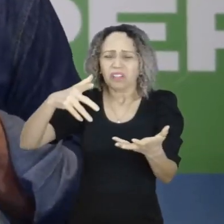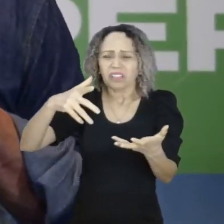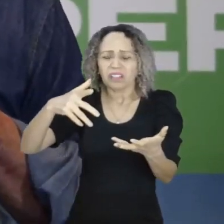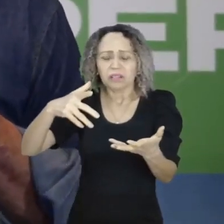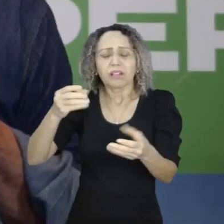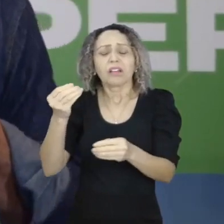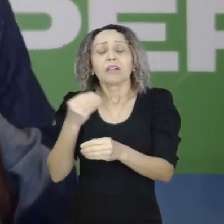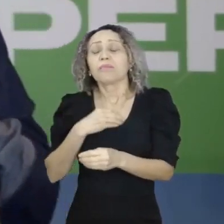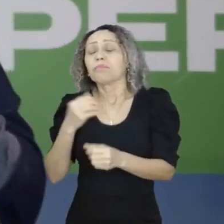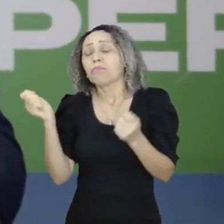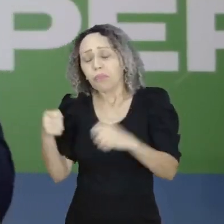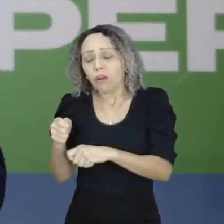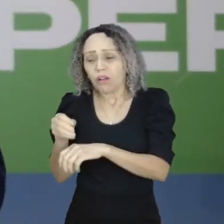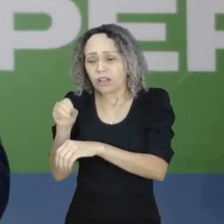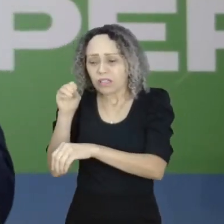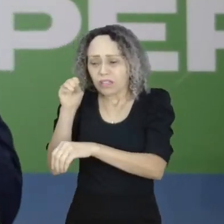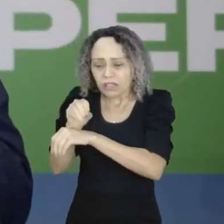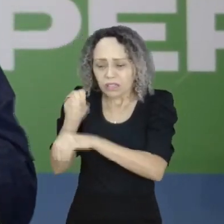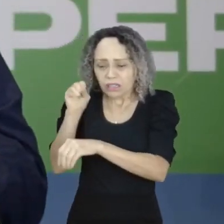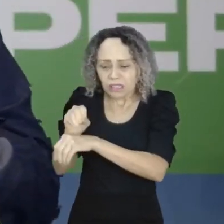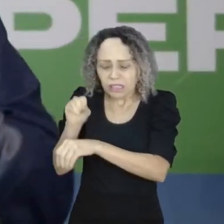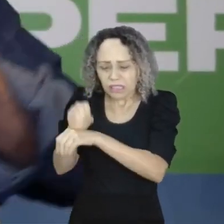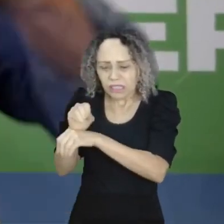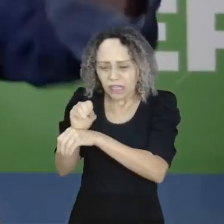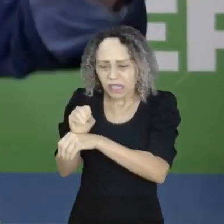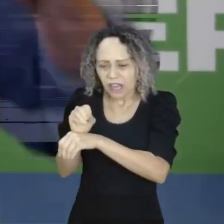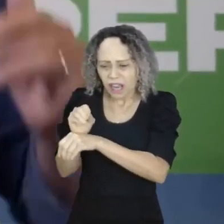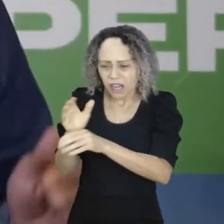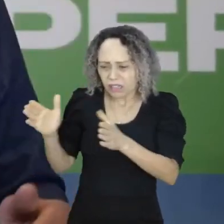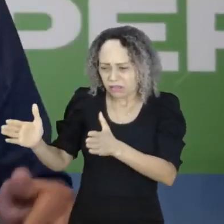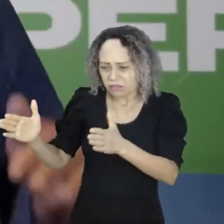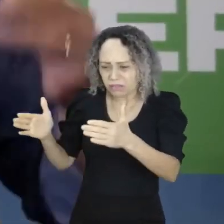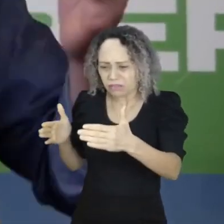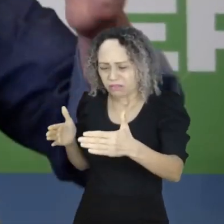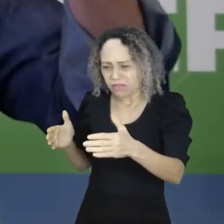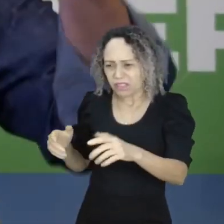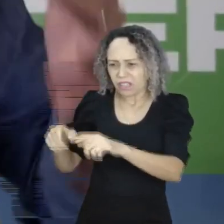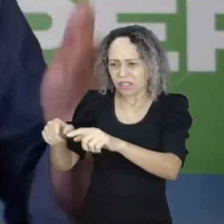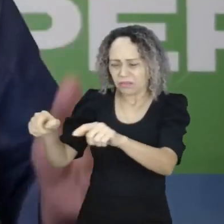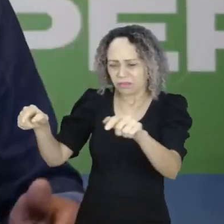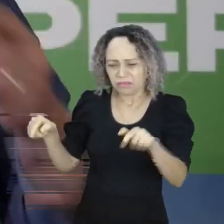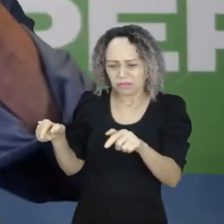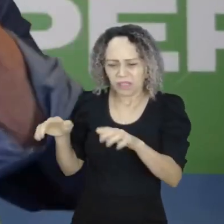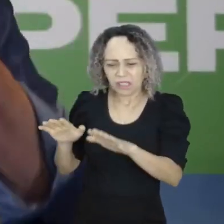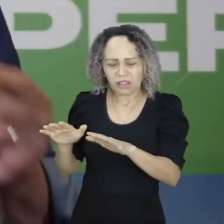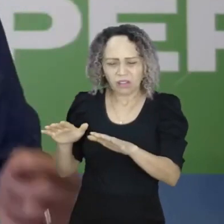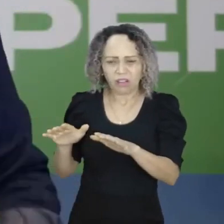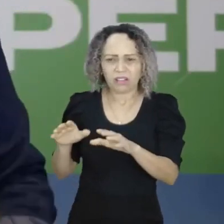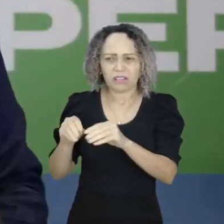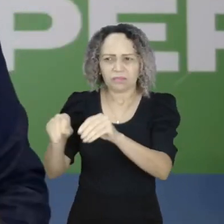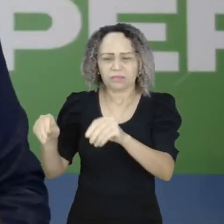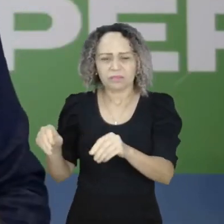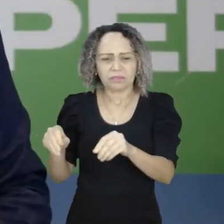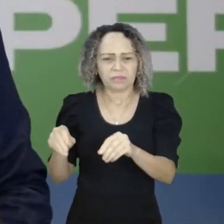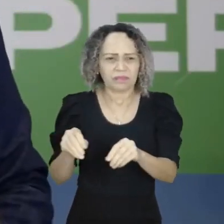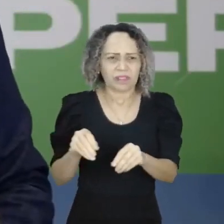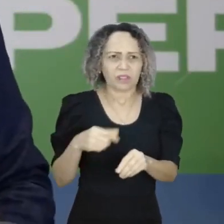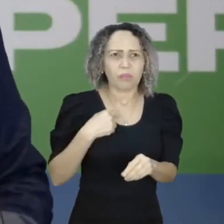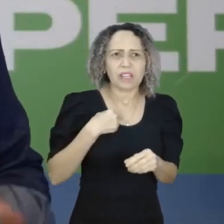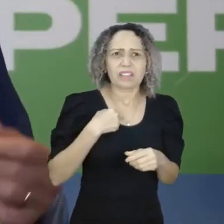espaço e o gado é tratado. Sabe, aí produz aquela picanha de R$ 1.200 que o presidente comeu outro